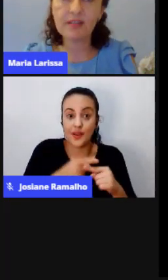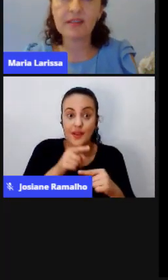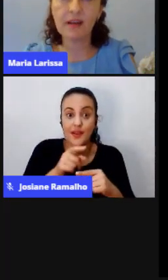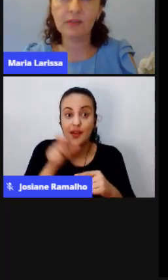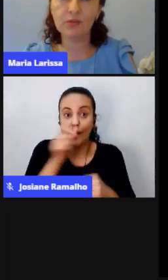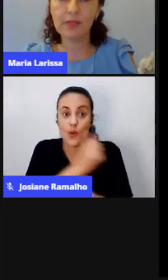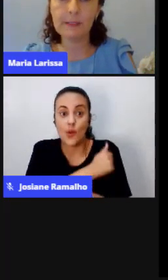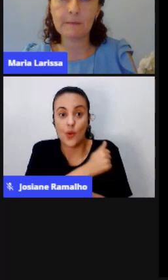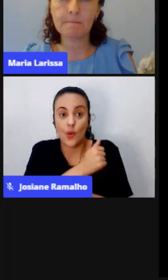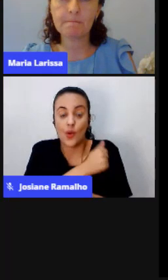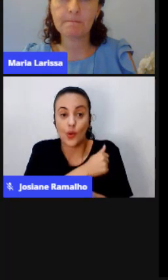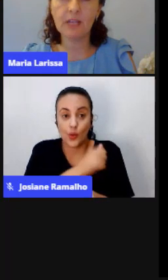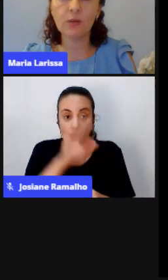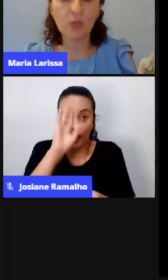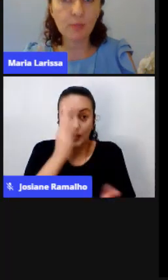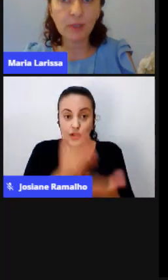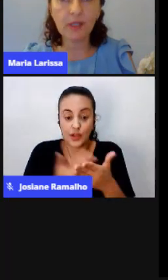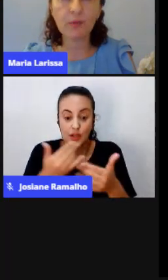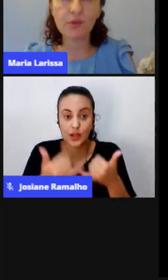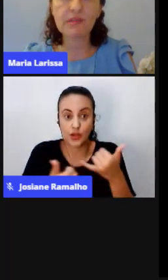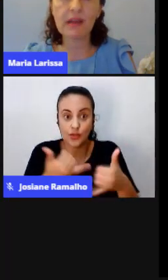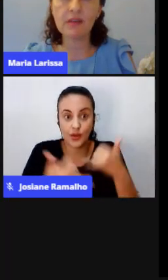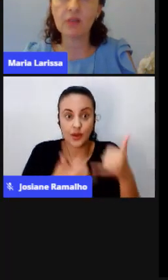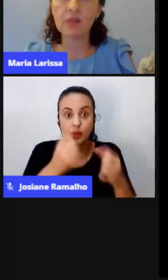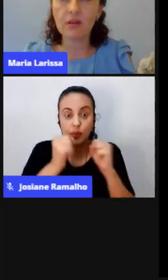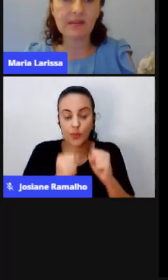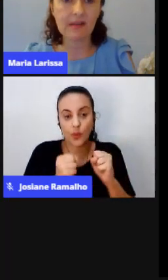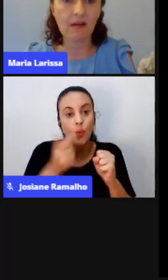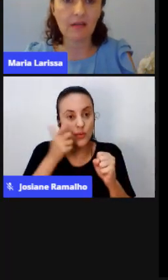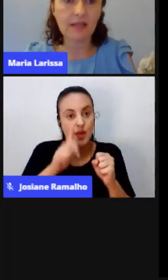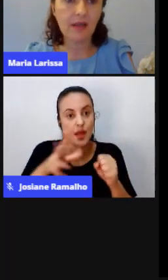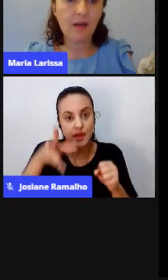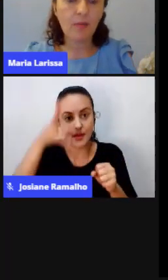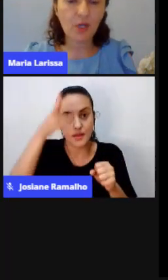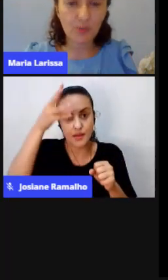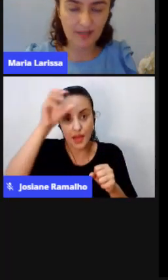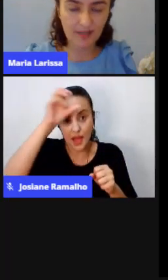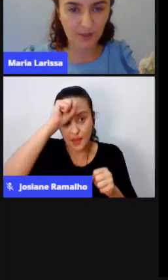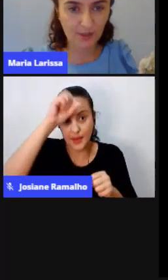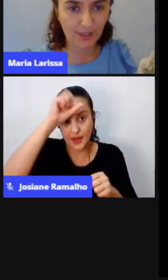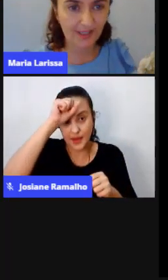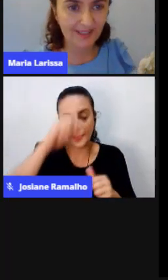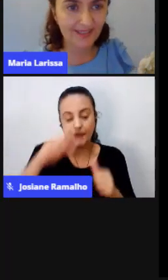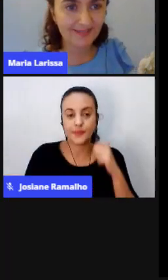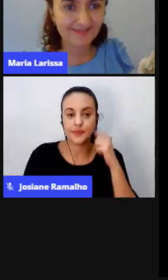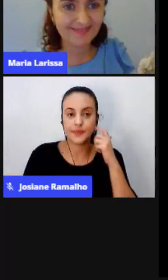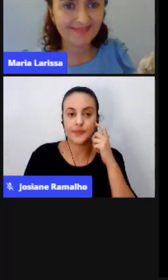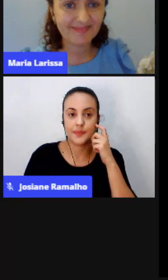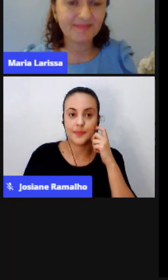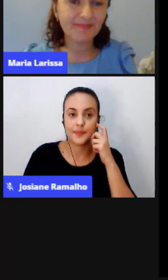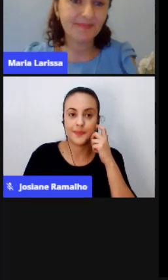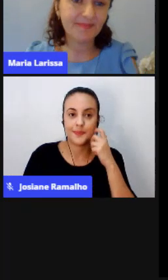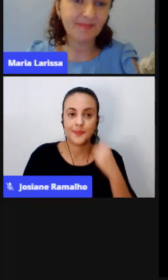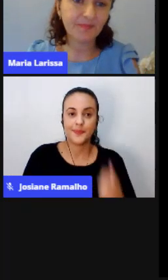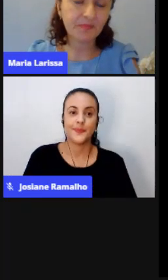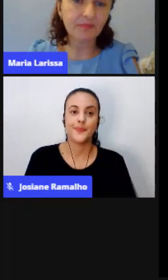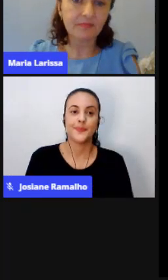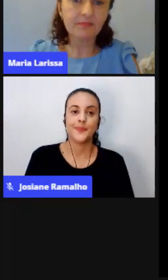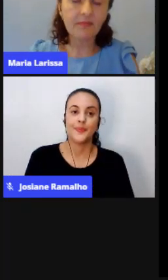o aprendizado dele. Né? Então, nós podemos usar isso nas nossas aulas. Pode passar, por gentileza?